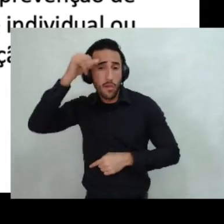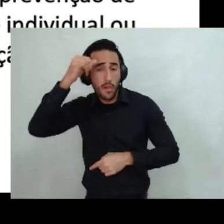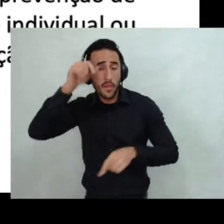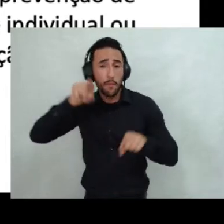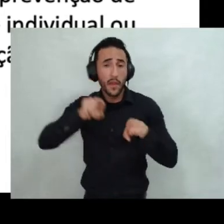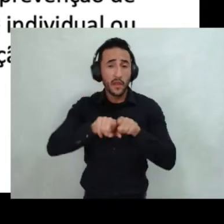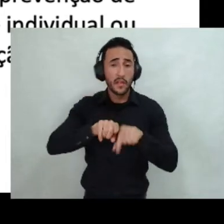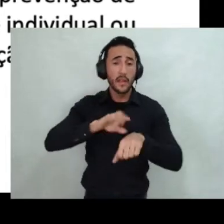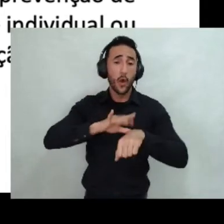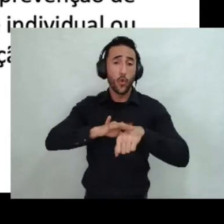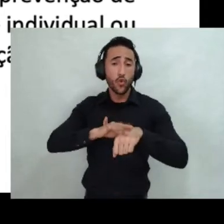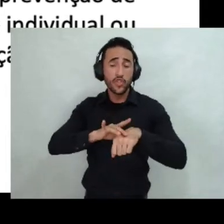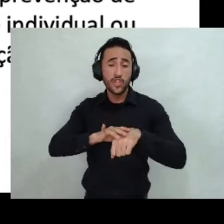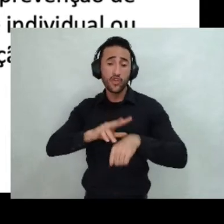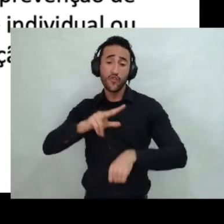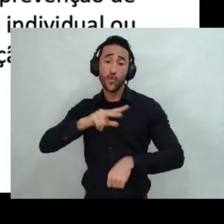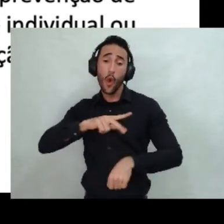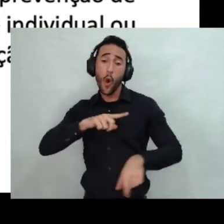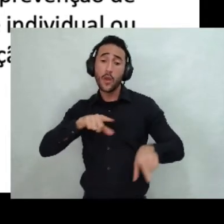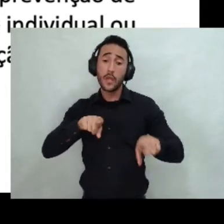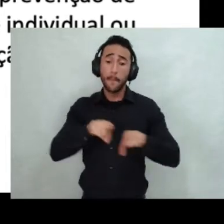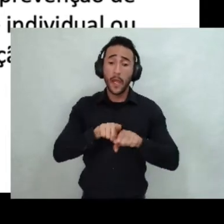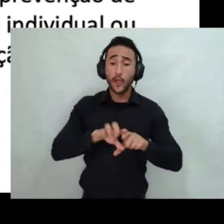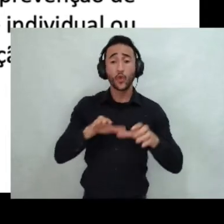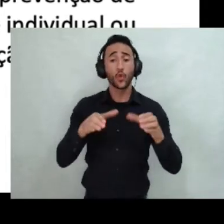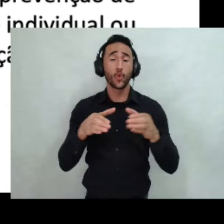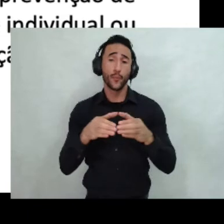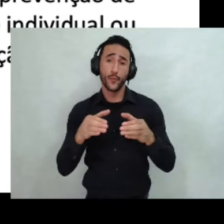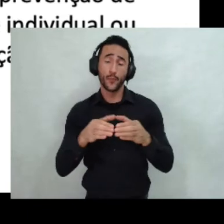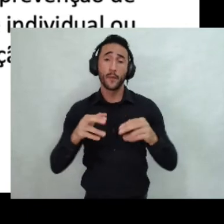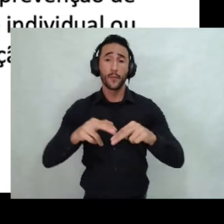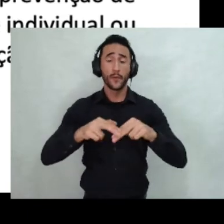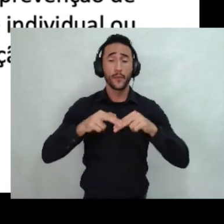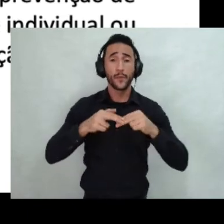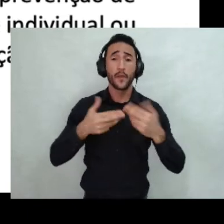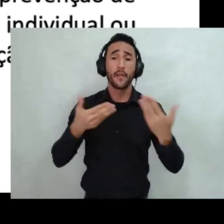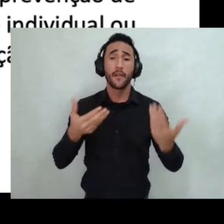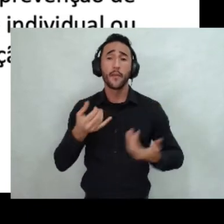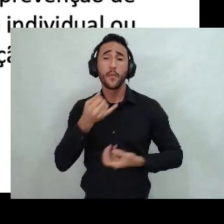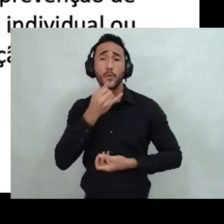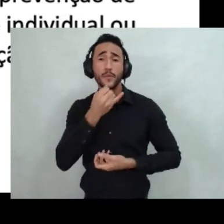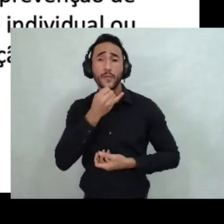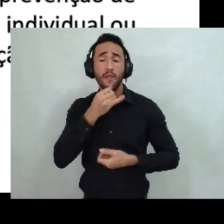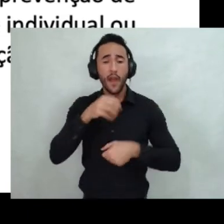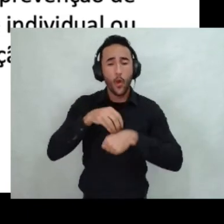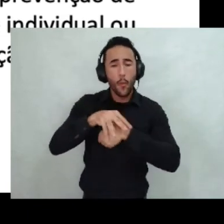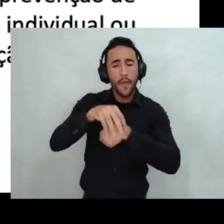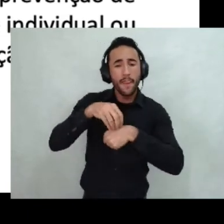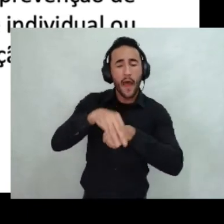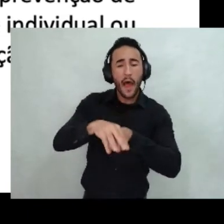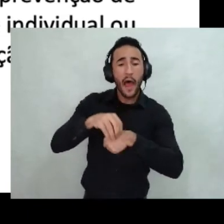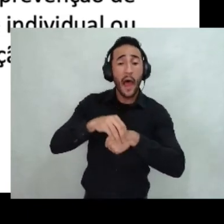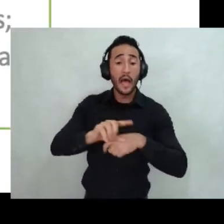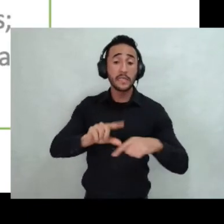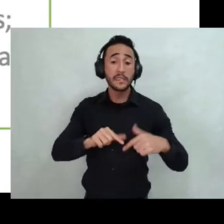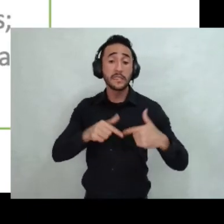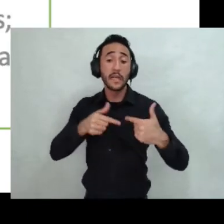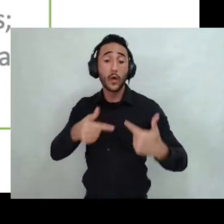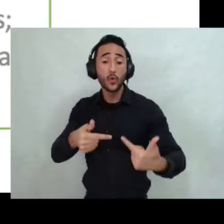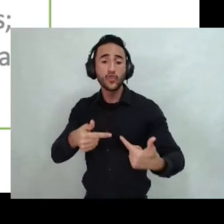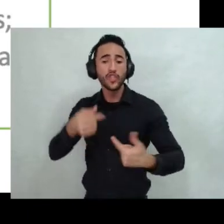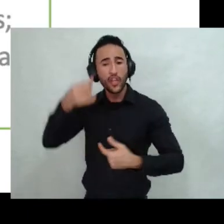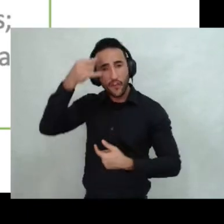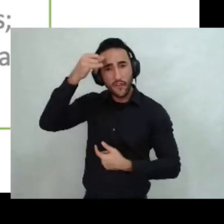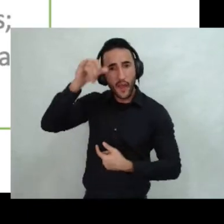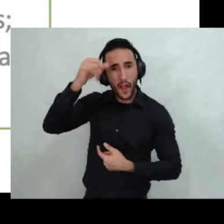coletivo, que vão orientar efetivamente, recomendar as ações de medidas de prevenção, de controle das